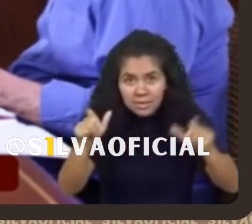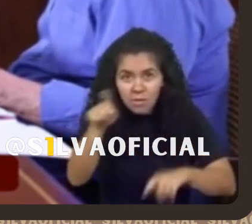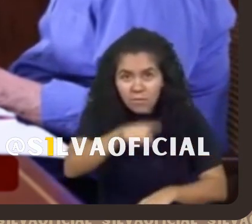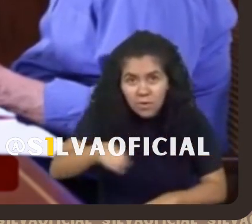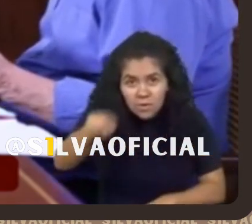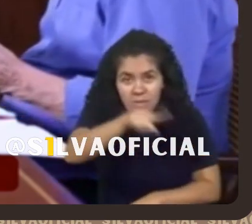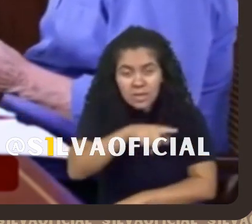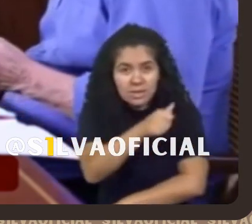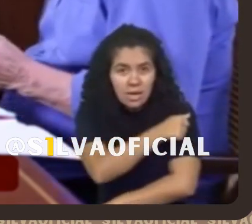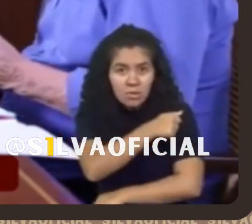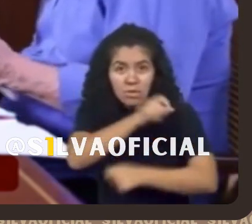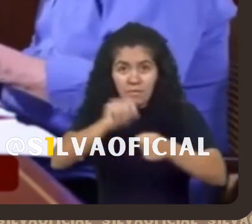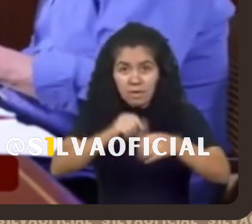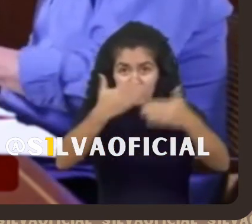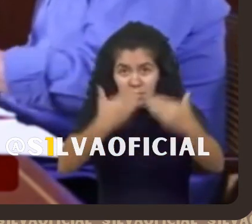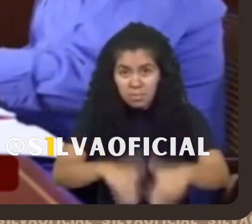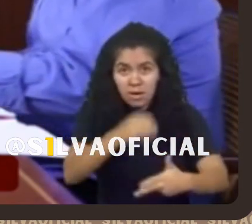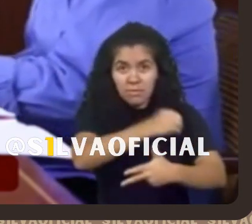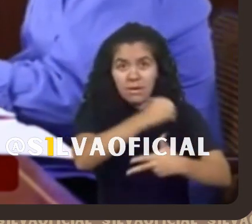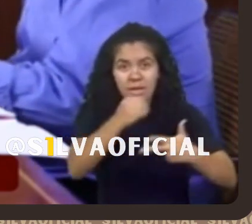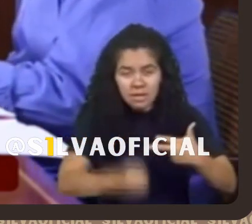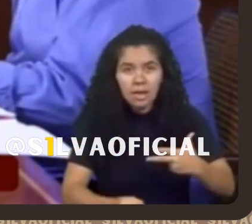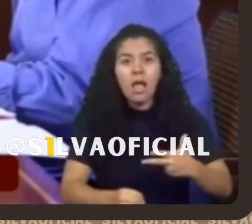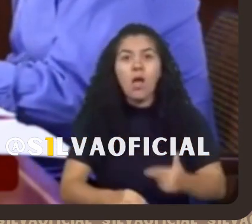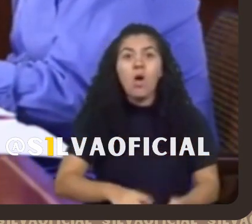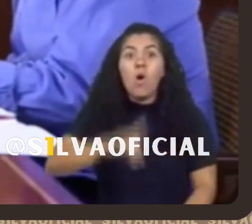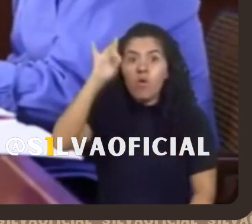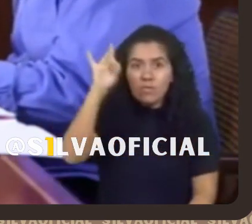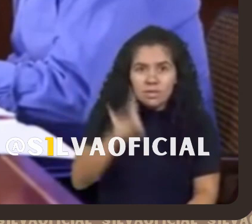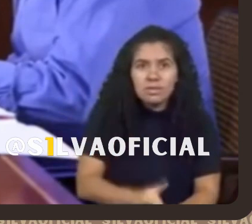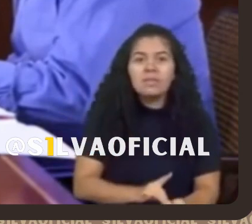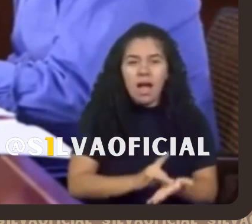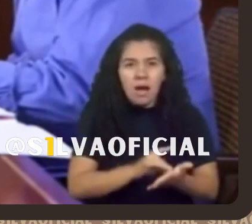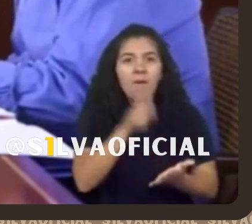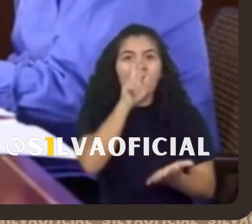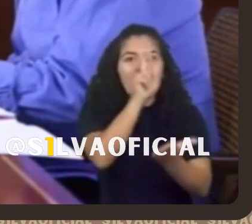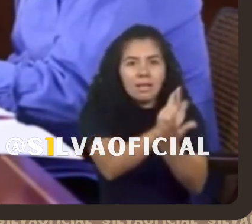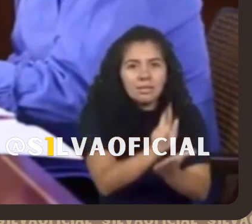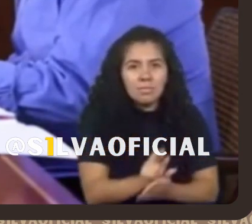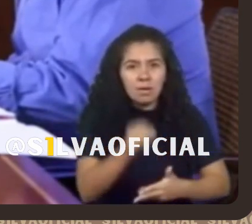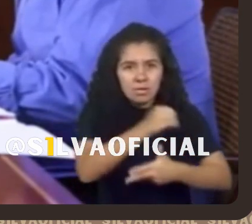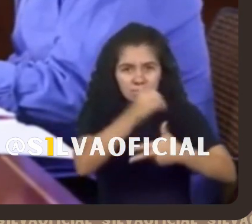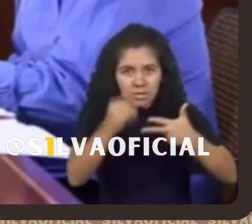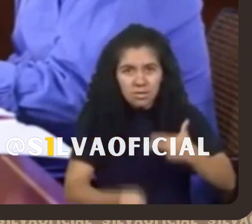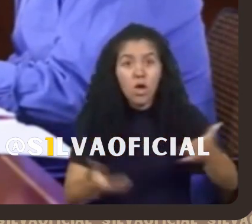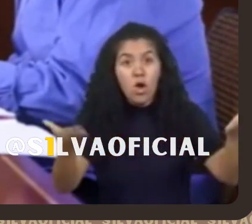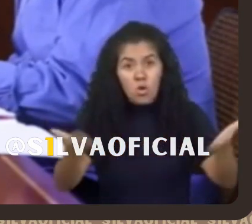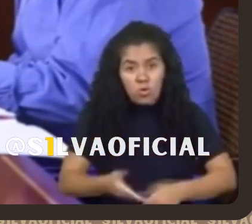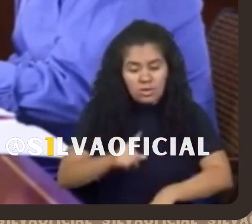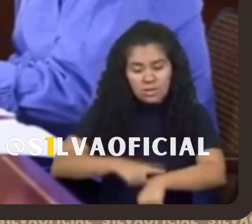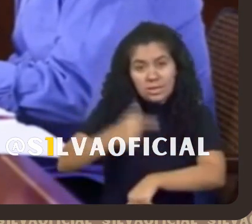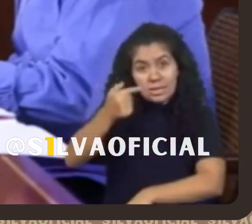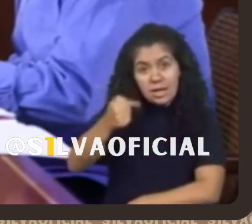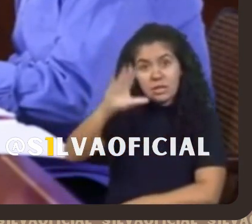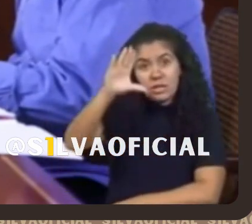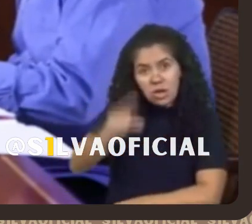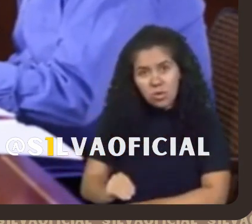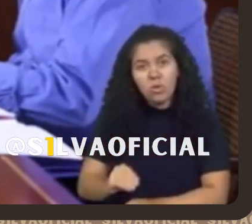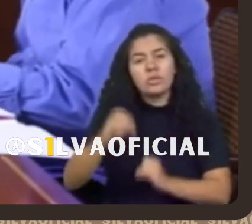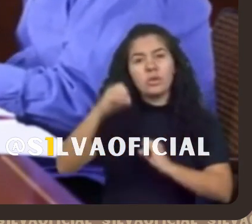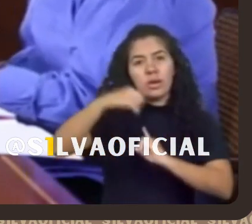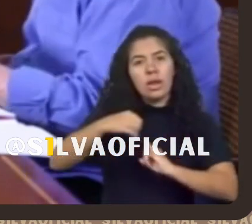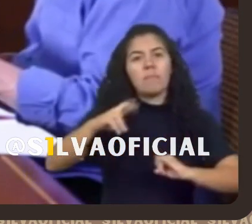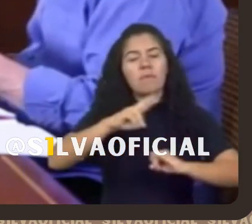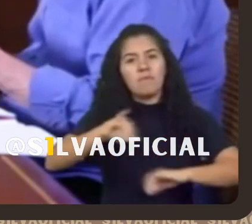gabaritos extras oficiais aí já nas redes sociais mas hoje às 19 horas o Inep irá divulgar os o gabarito